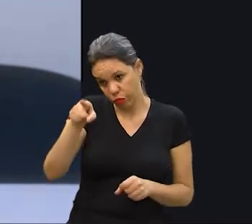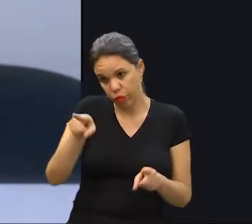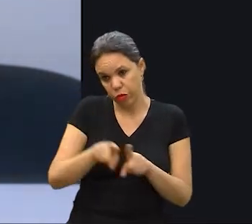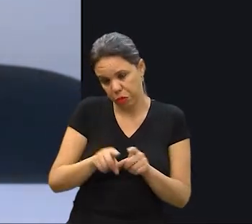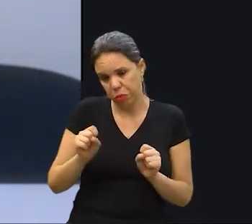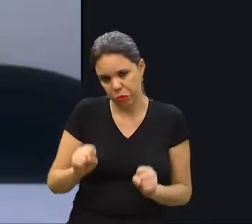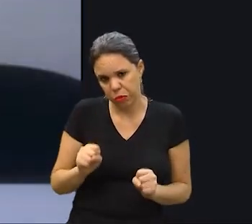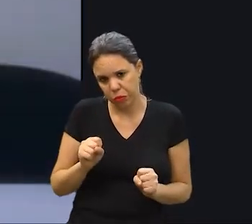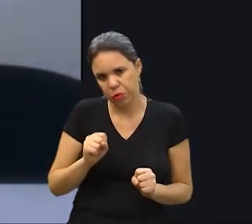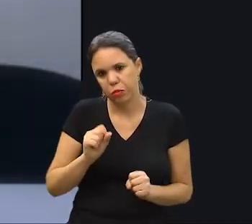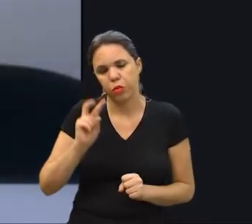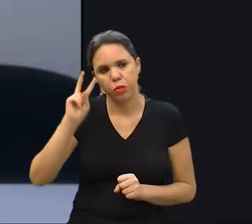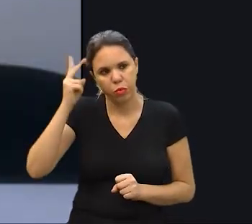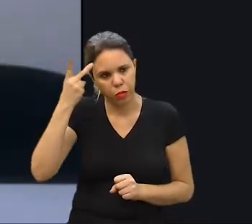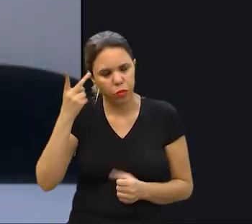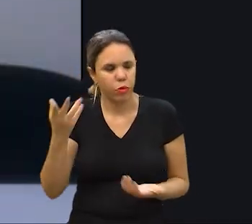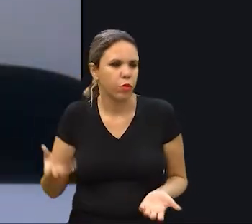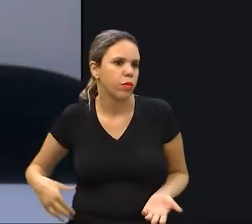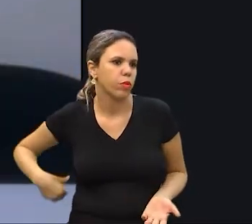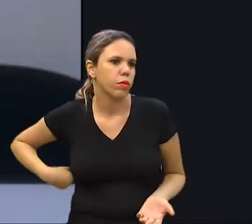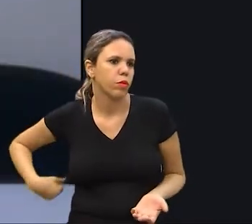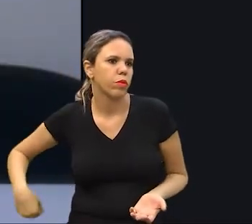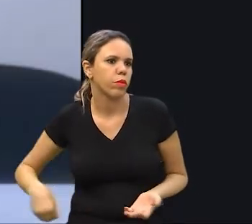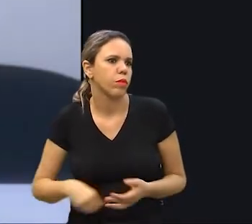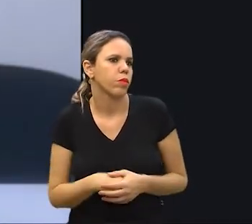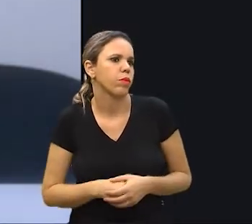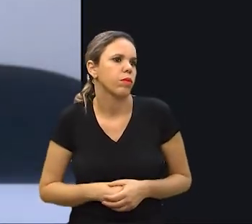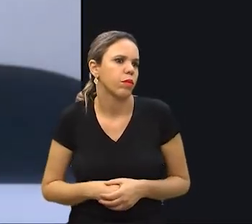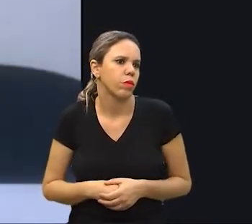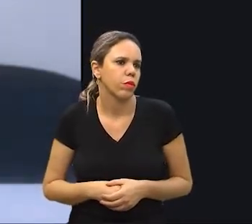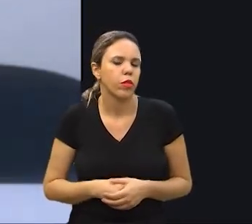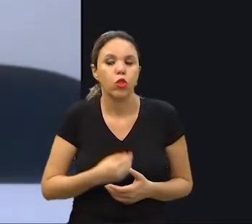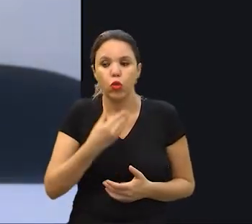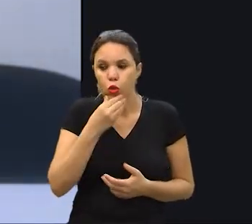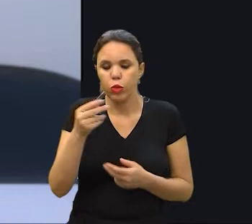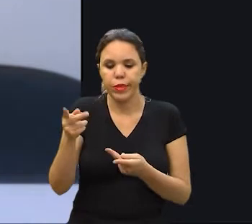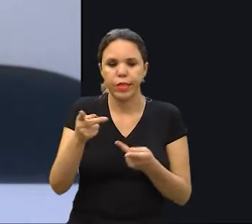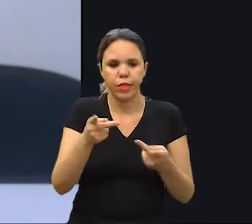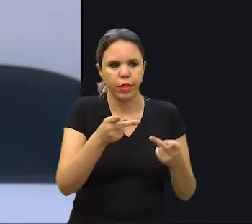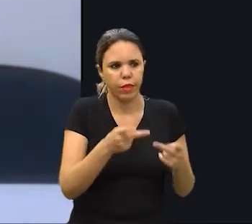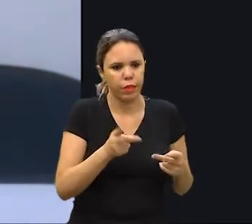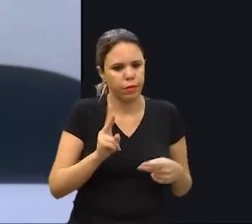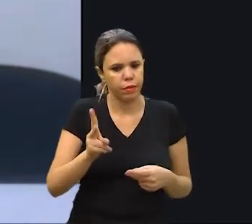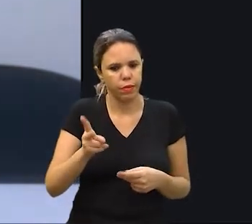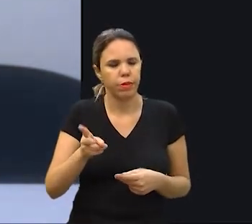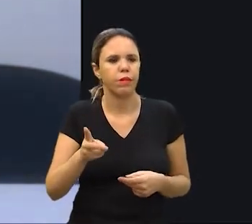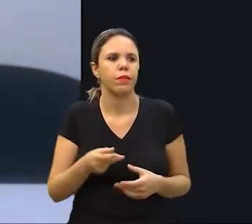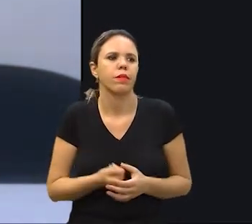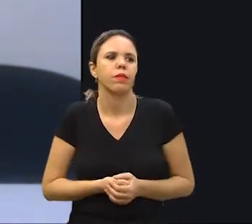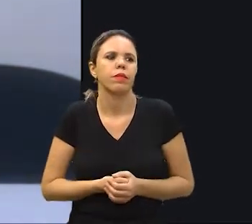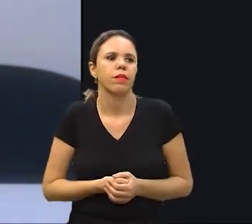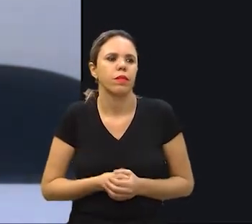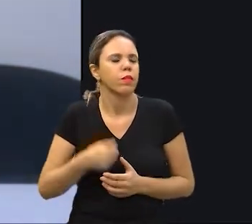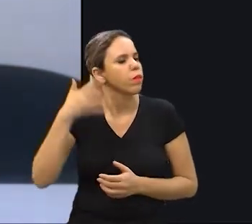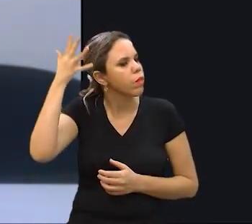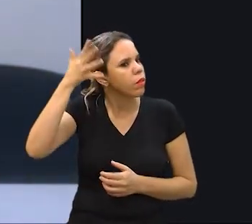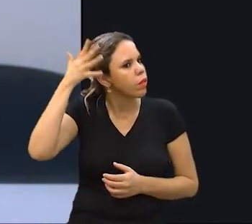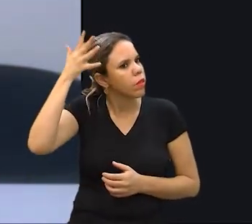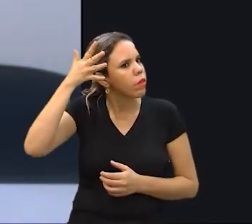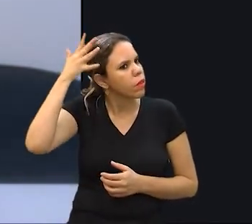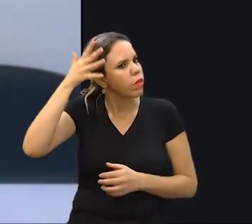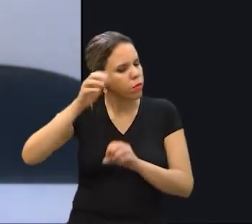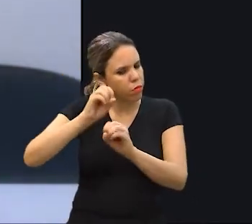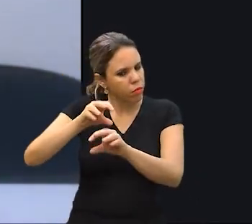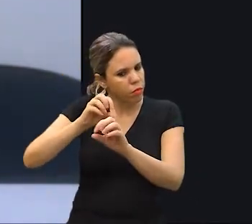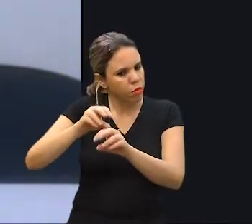E você também pode mudar. Então, eles são convidados a todo momento a dar